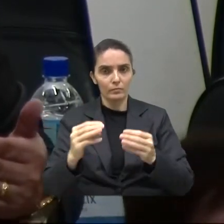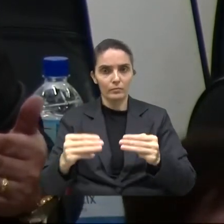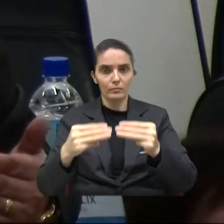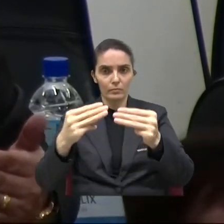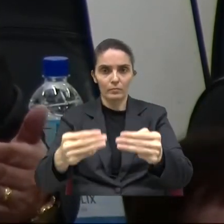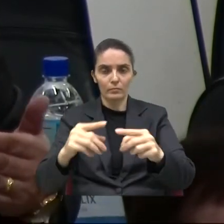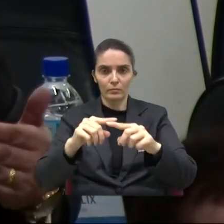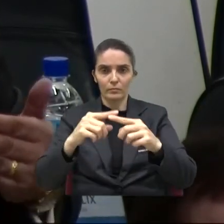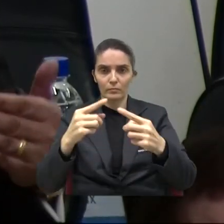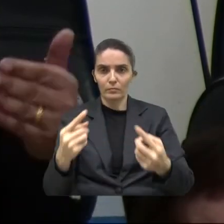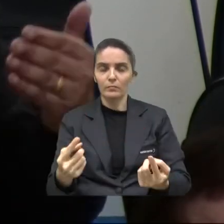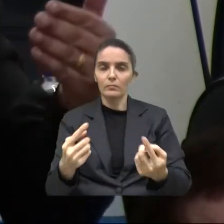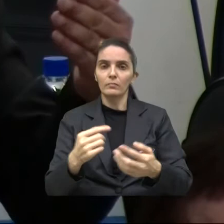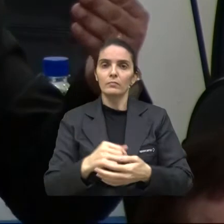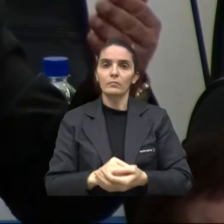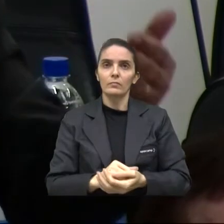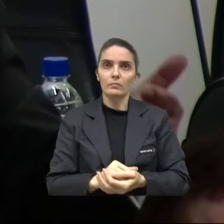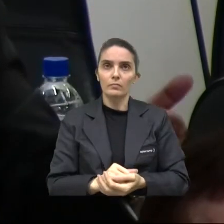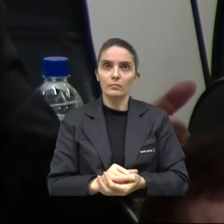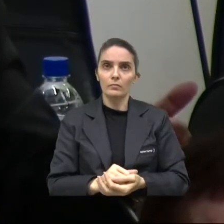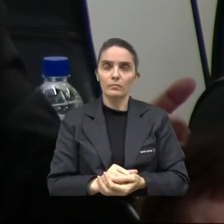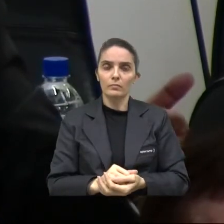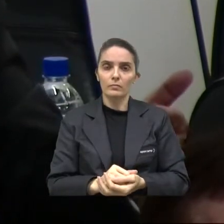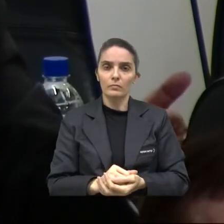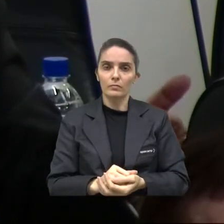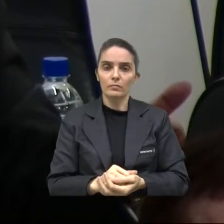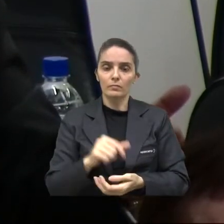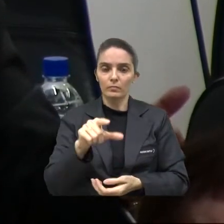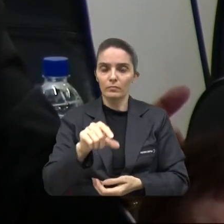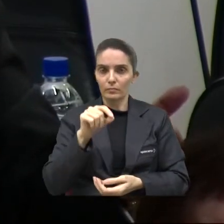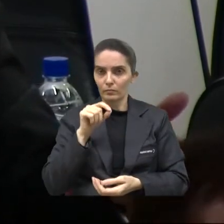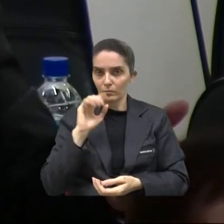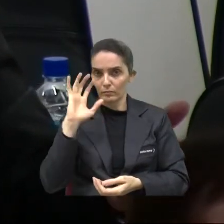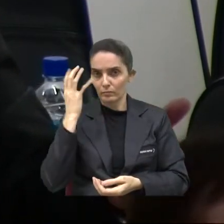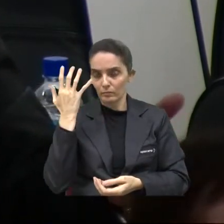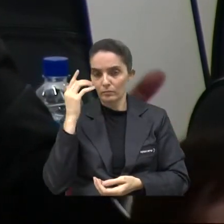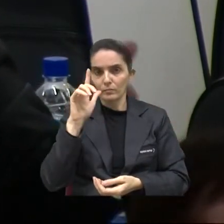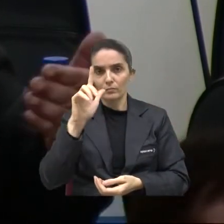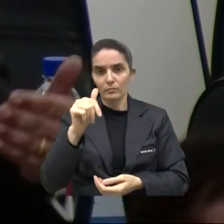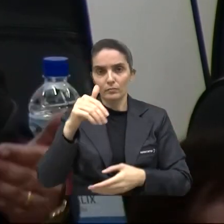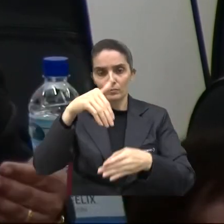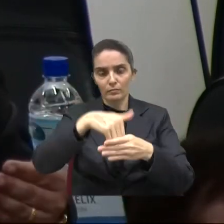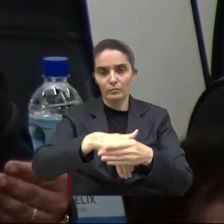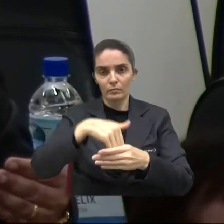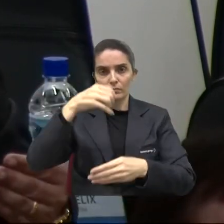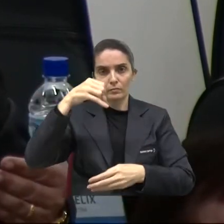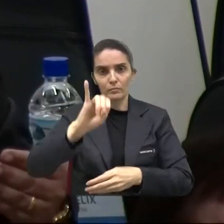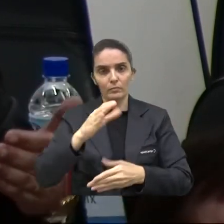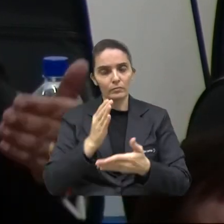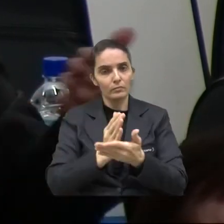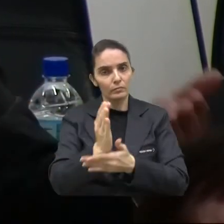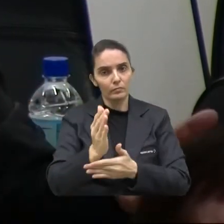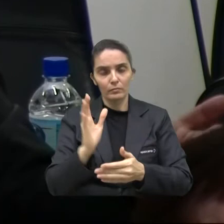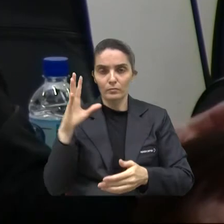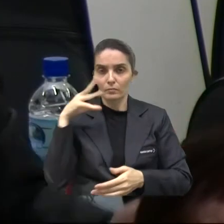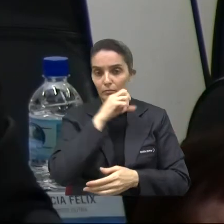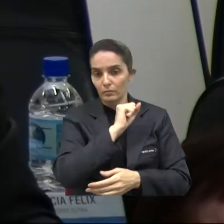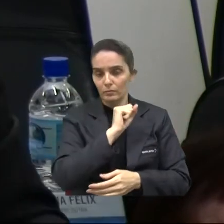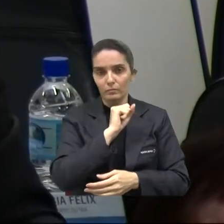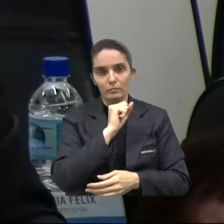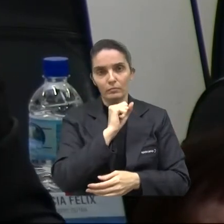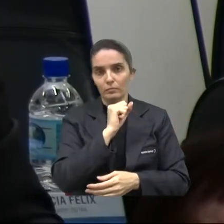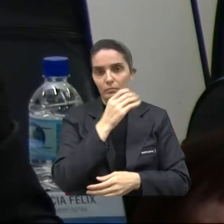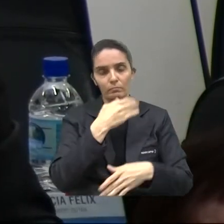que esta decisão será tomada logo após as eleições. Se nós não aprovarmos logo, então ela não vai